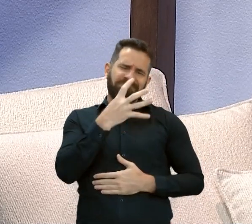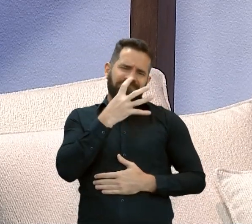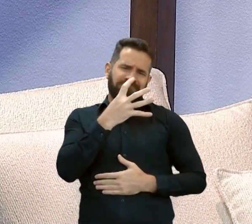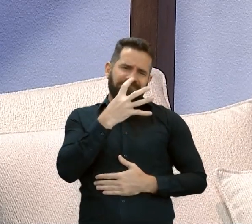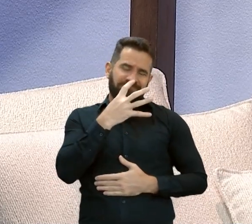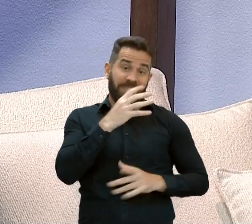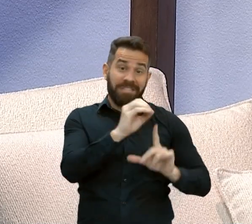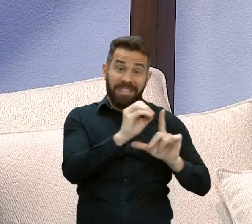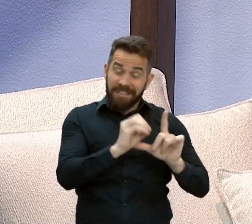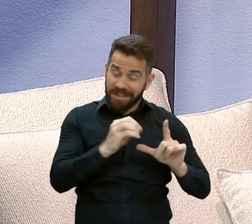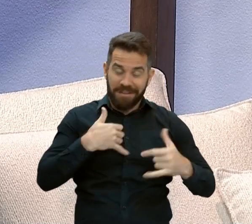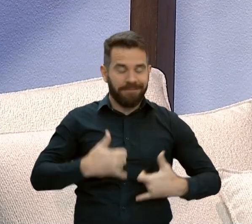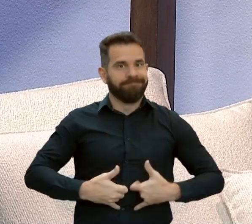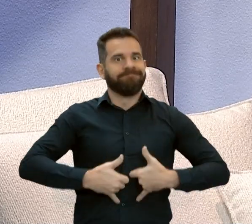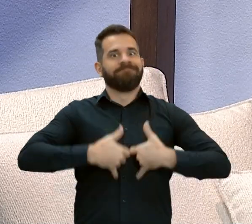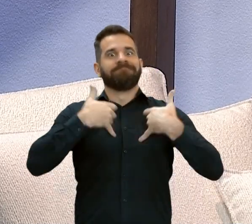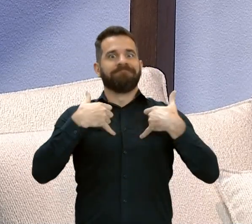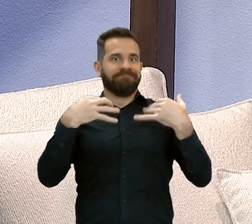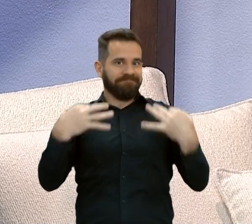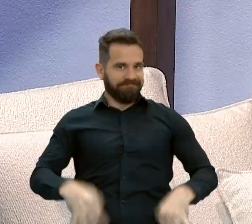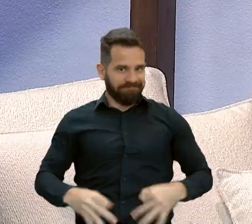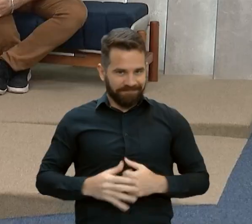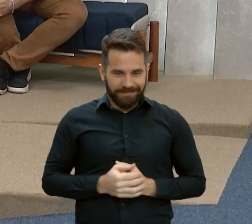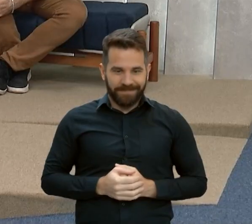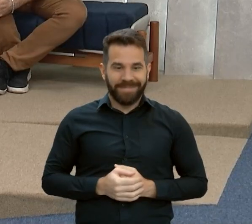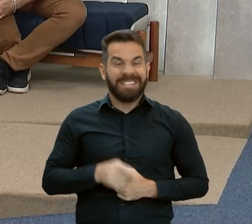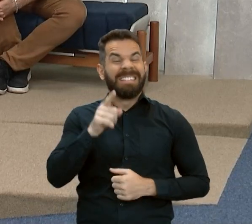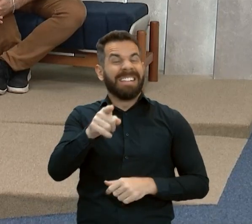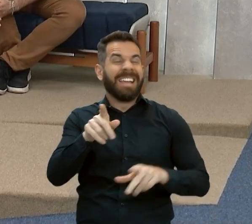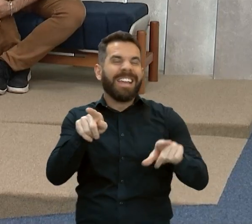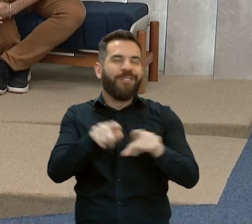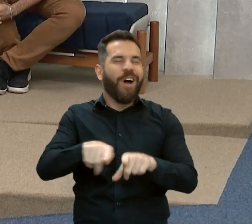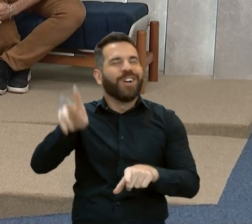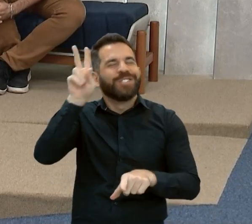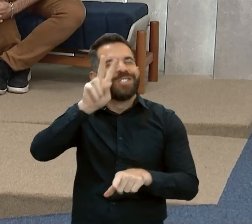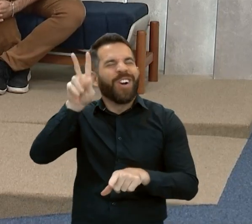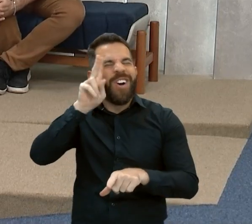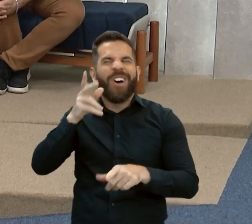da construção da TV. É aquela história, quando chegou aqui era só mato?